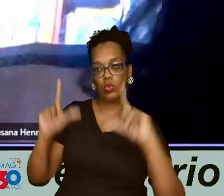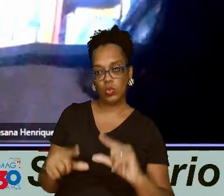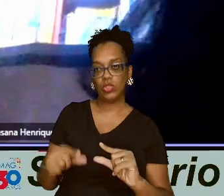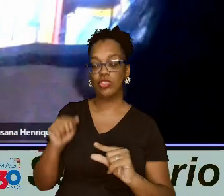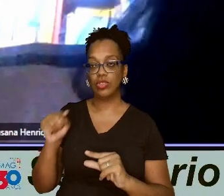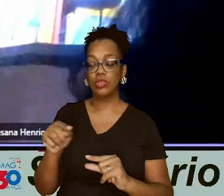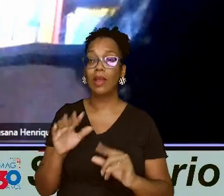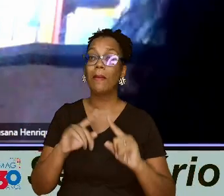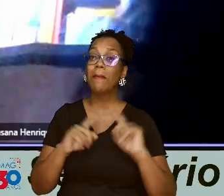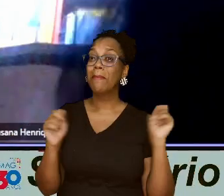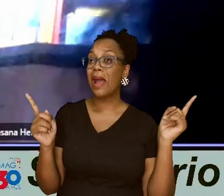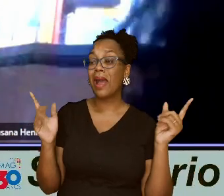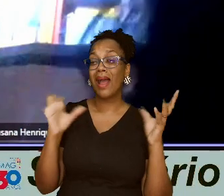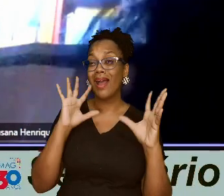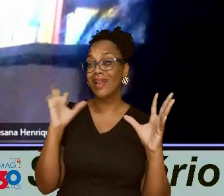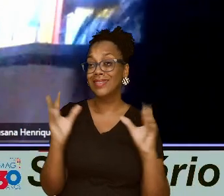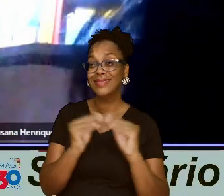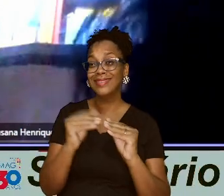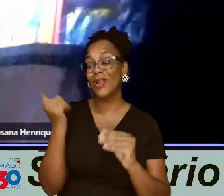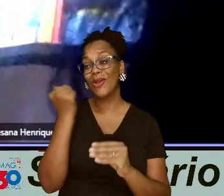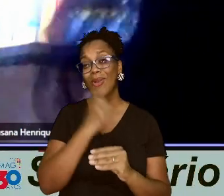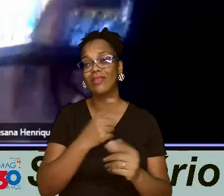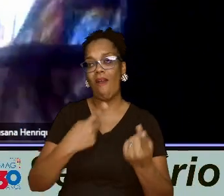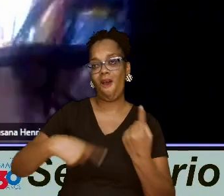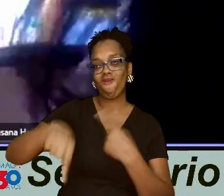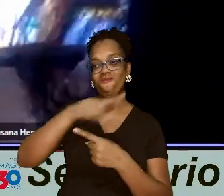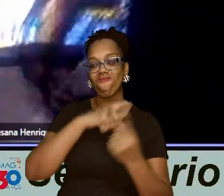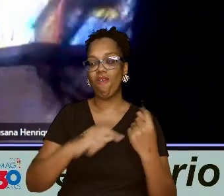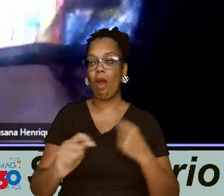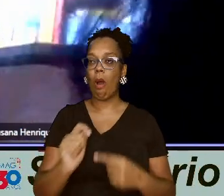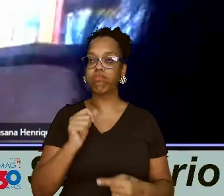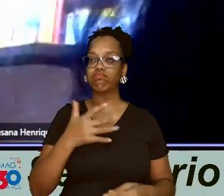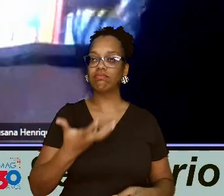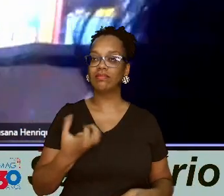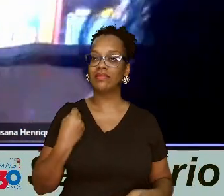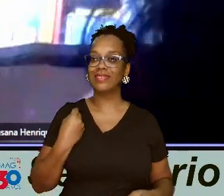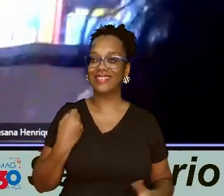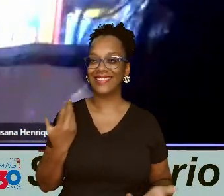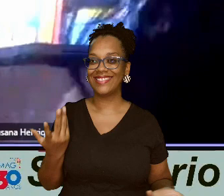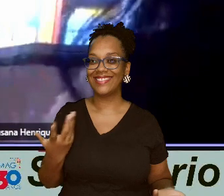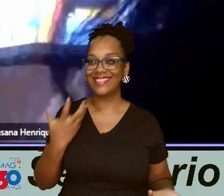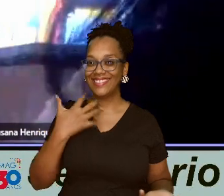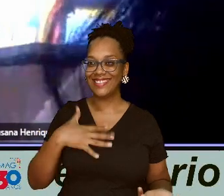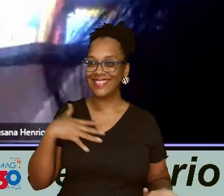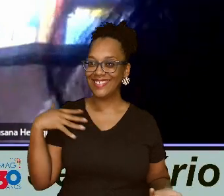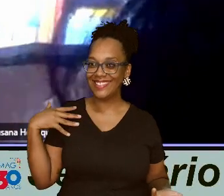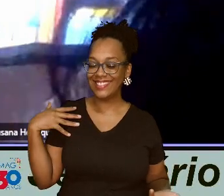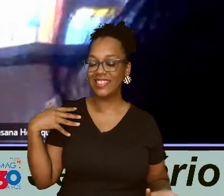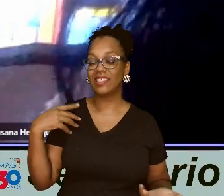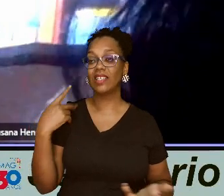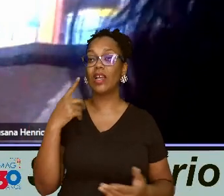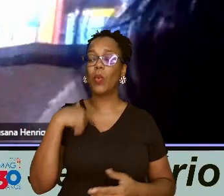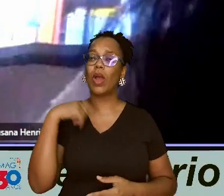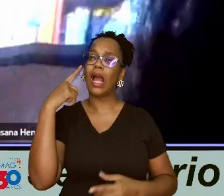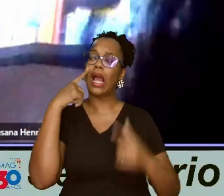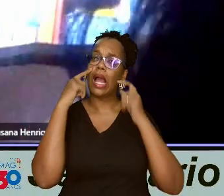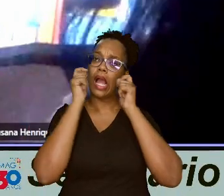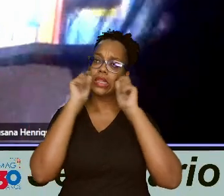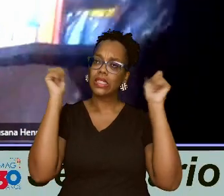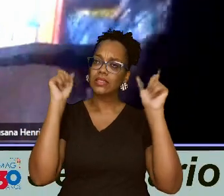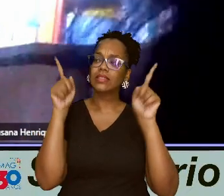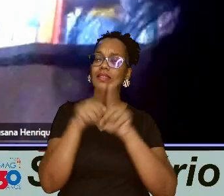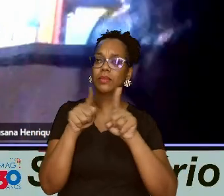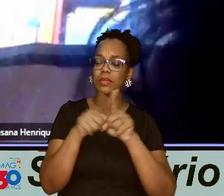no final das contas eles conseguem dar a volta e tirar vantagem do negócio. E o que me chamou a atenção também é que talvez eles